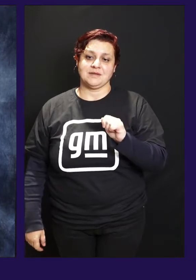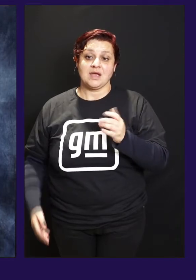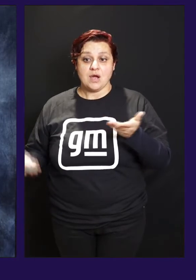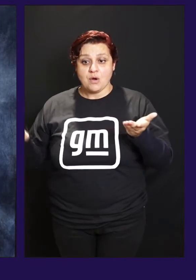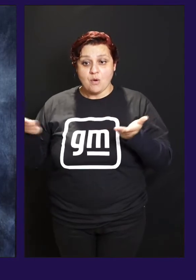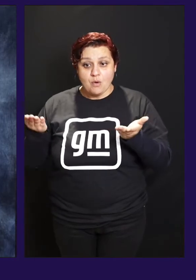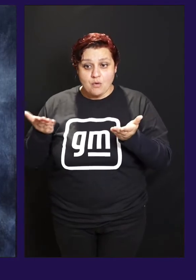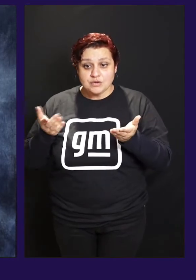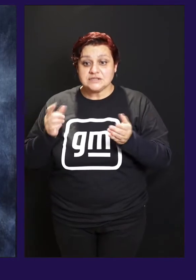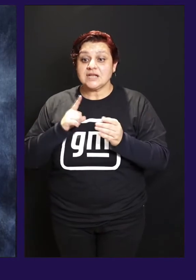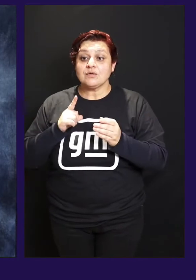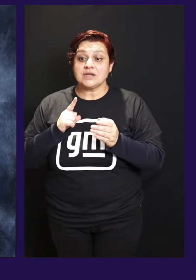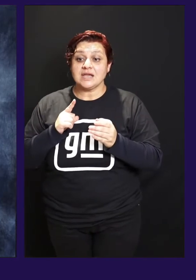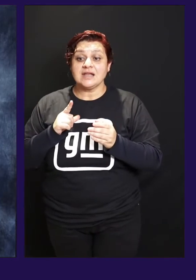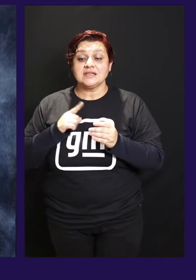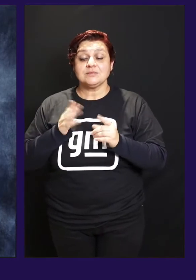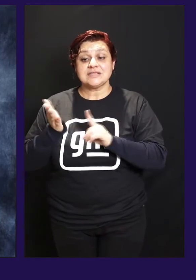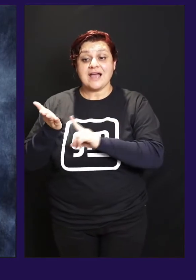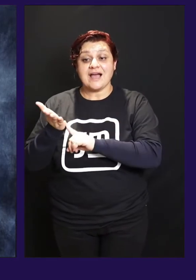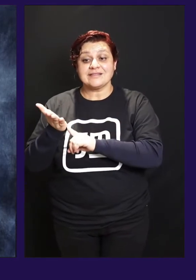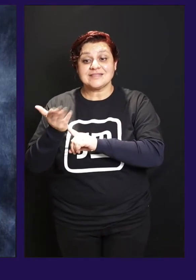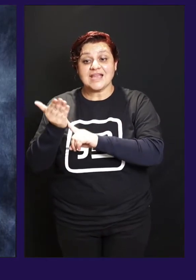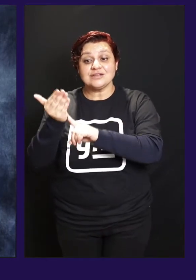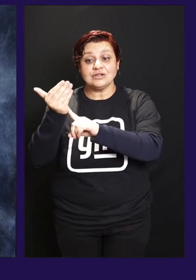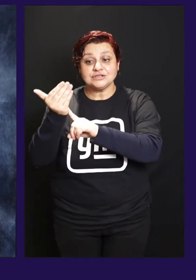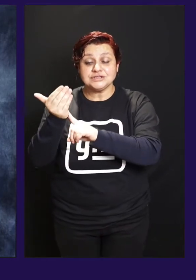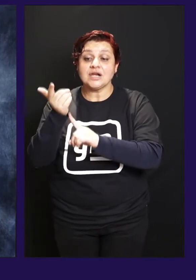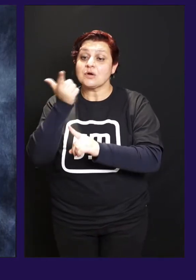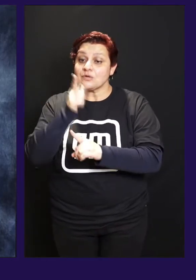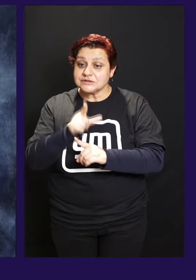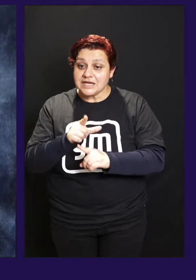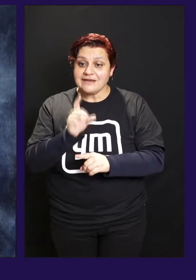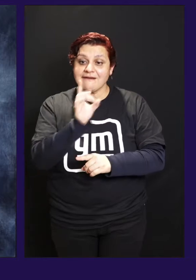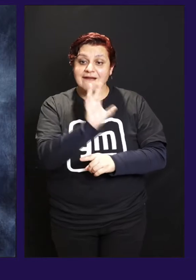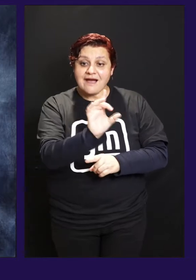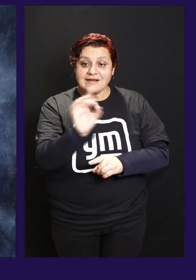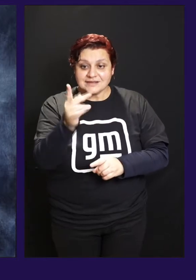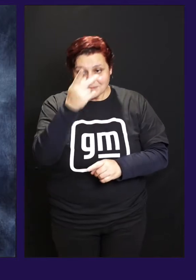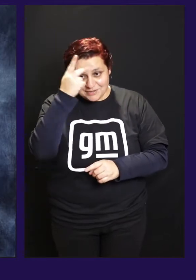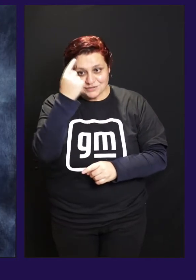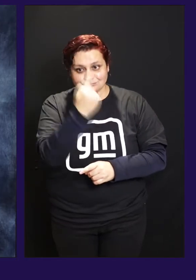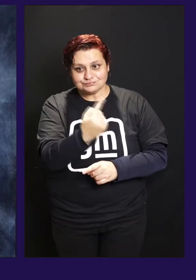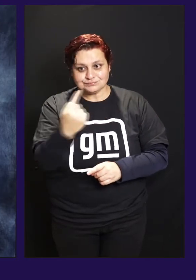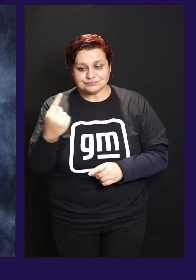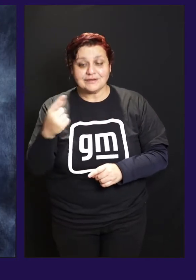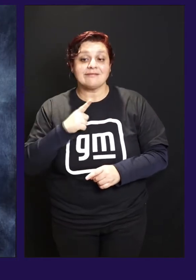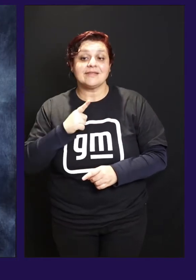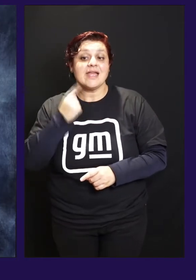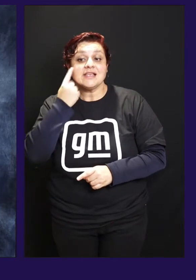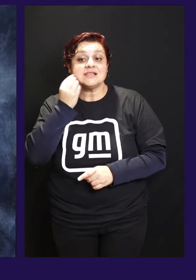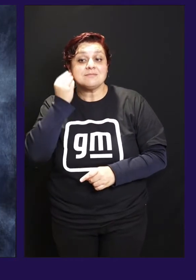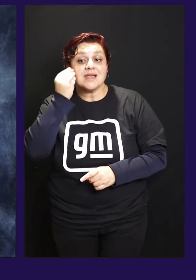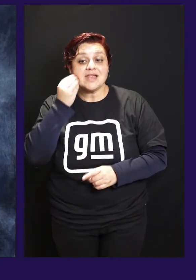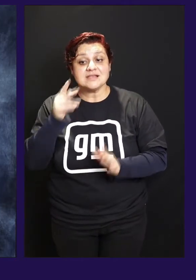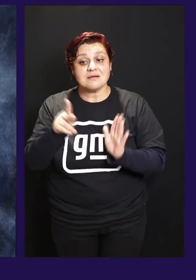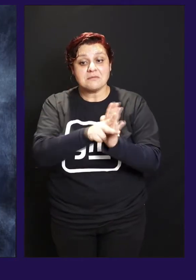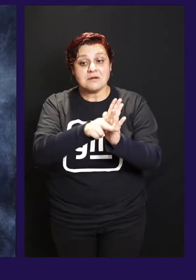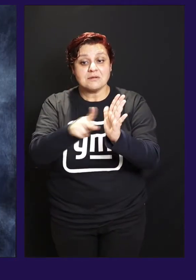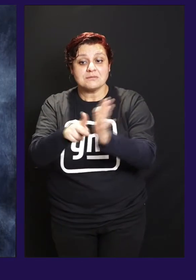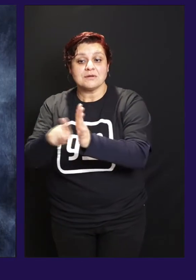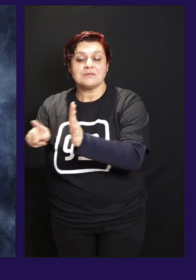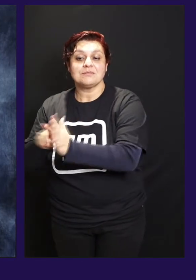pessoas performassem quando elas estivessem dentro do cockpit. Depois deles terminarem o teste e conseguirem a